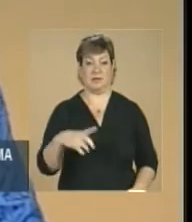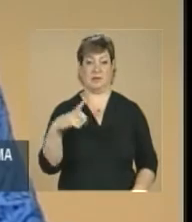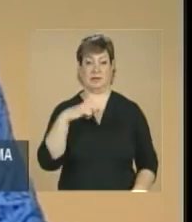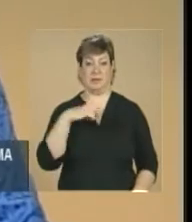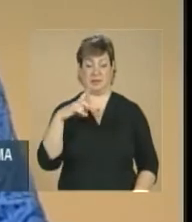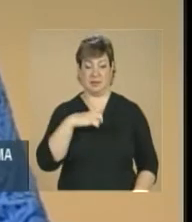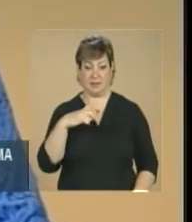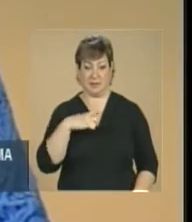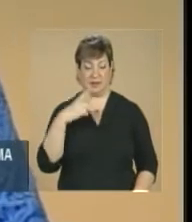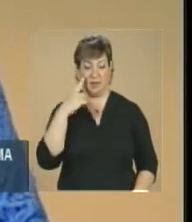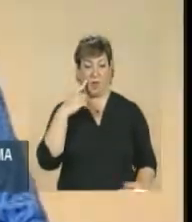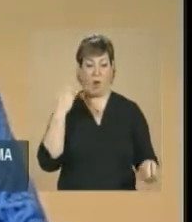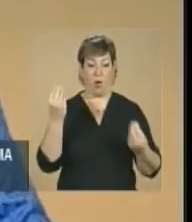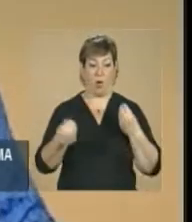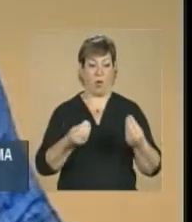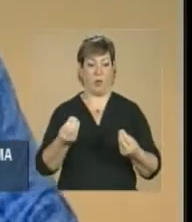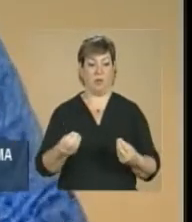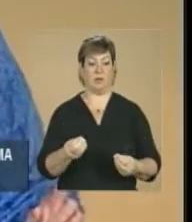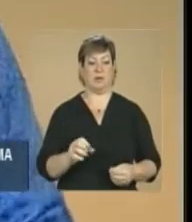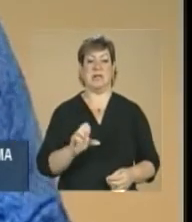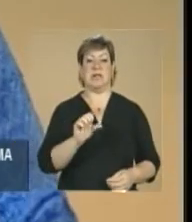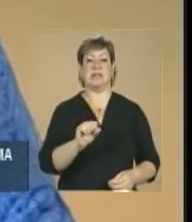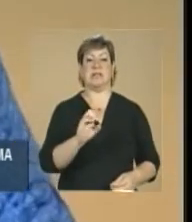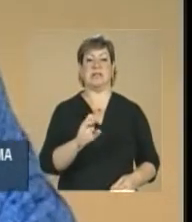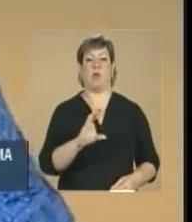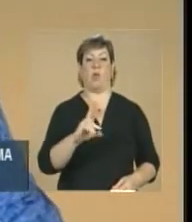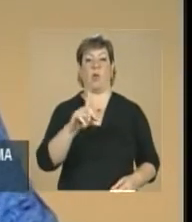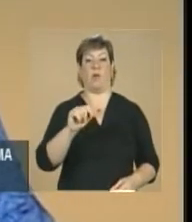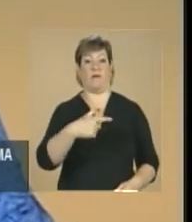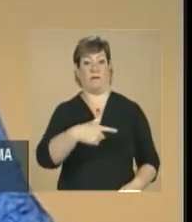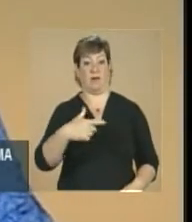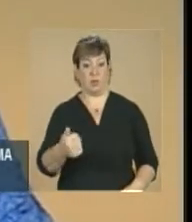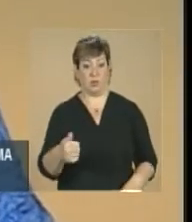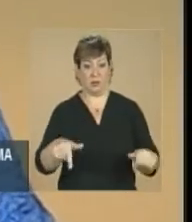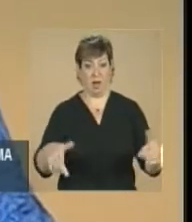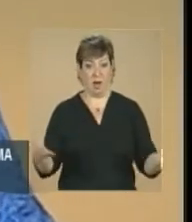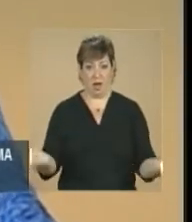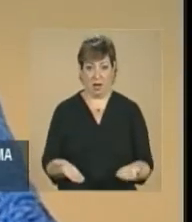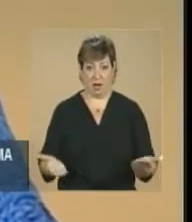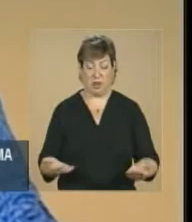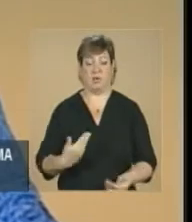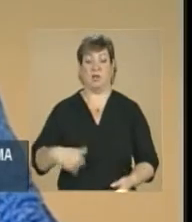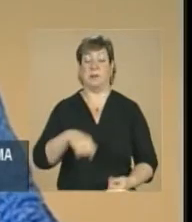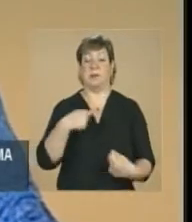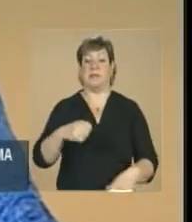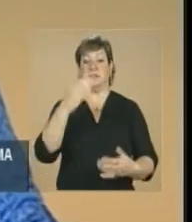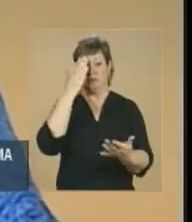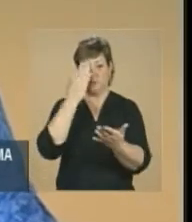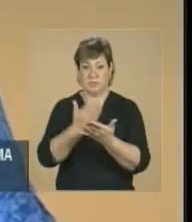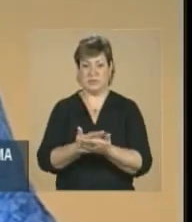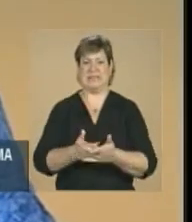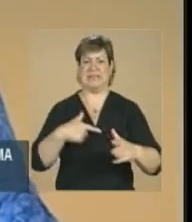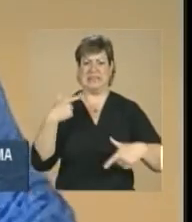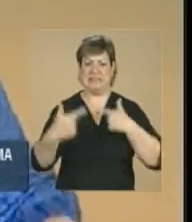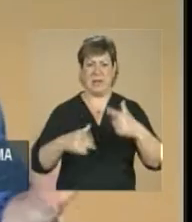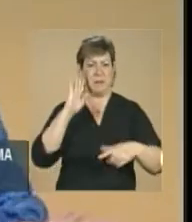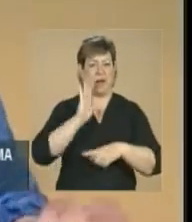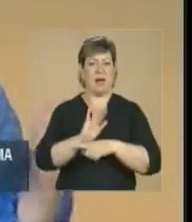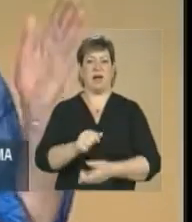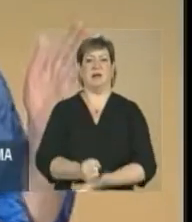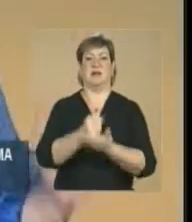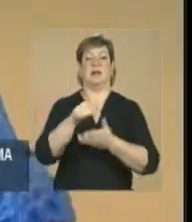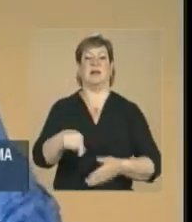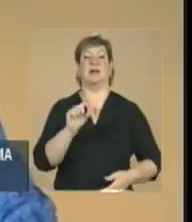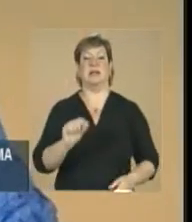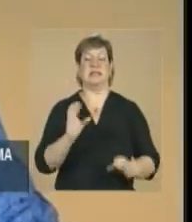momento histórico, do século XXI, se nós não apostarmos em ciência, tecnologia e inovação e,